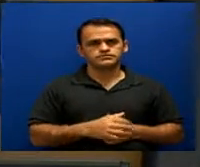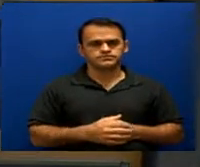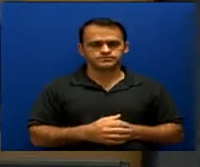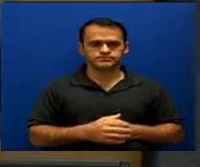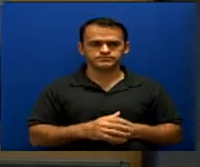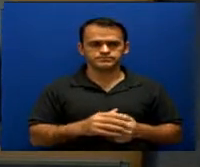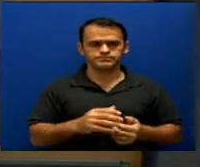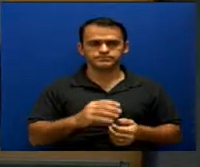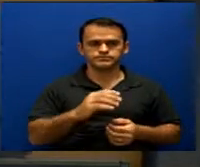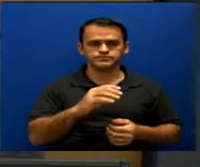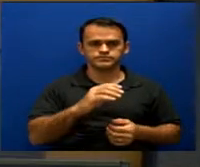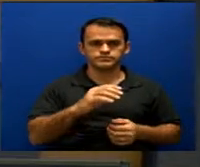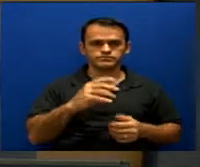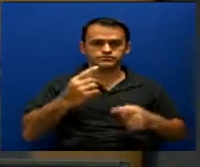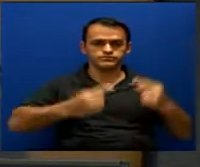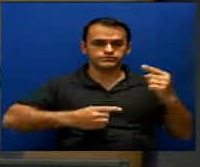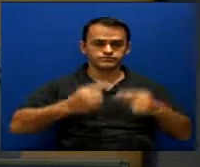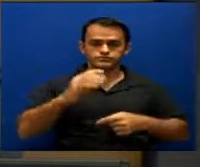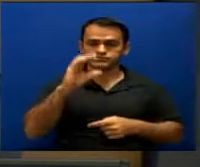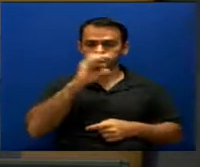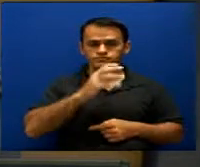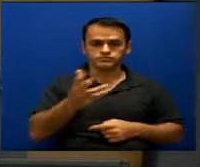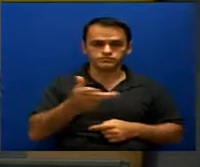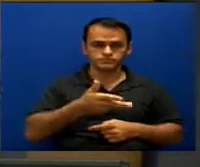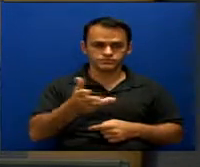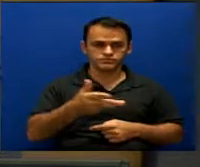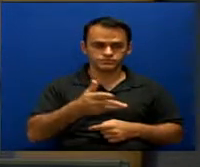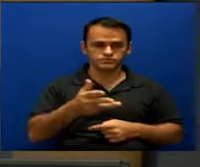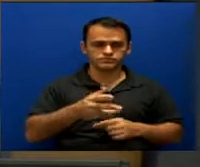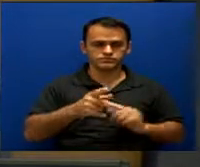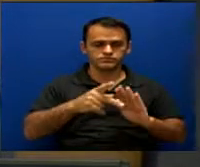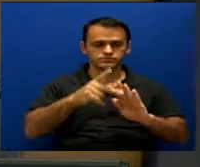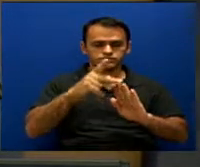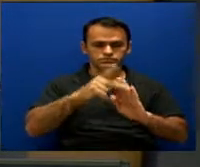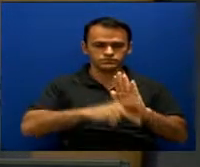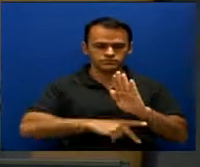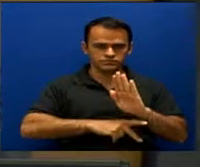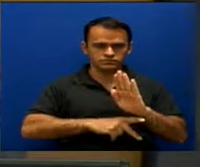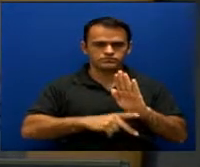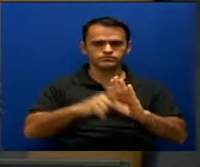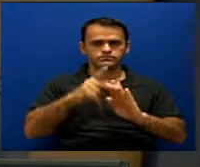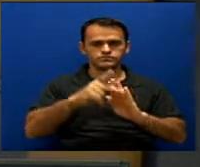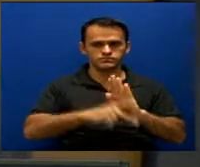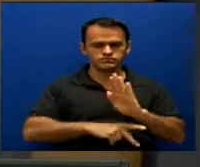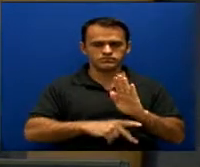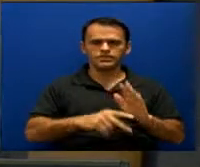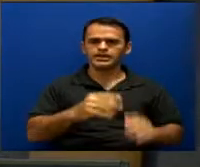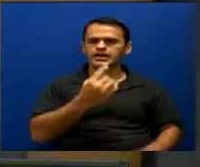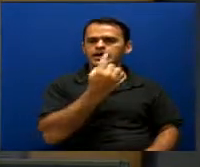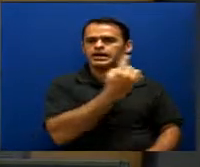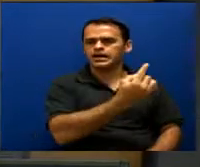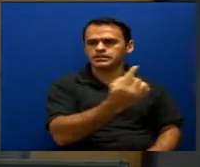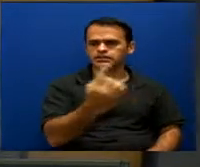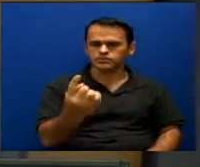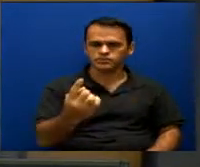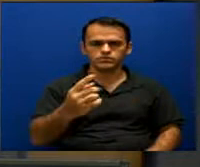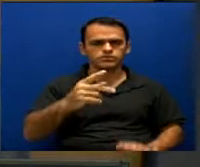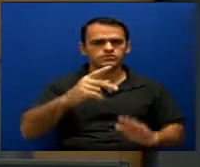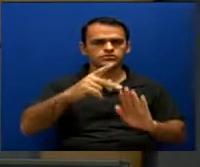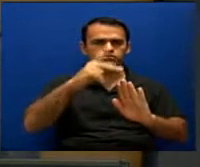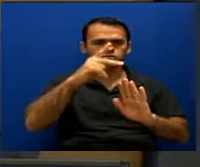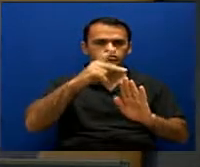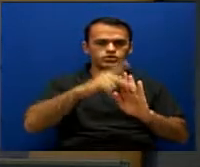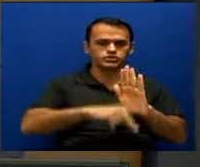Para adiantar a discussão, nós já vamos colocar o projeto e as emendas. Assim, cada pessoa já discute também suas